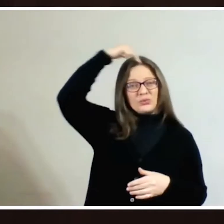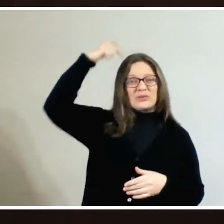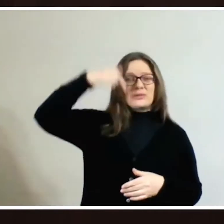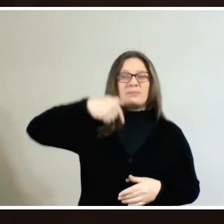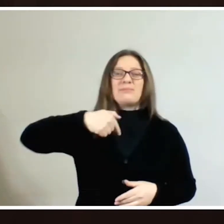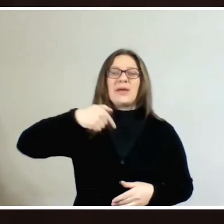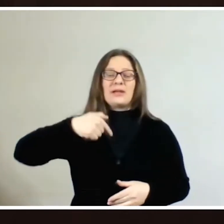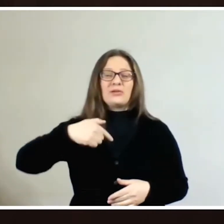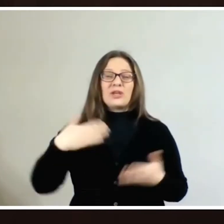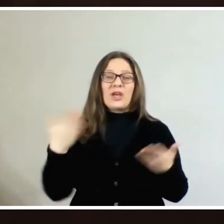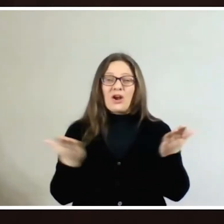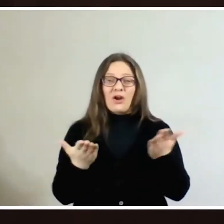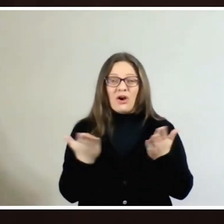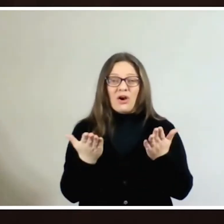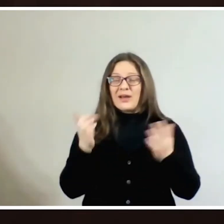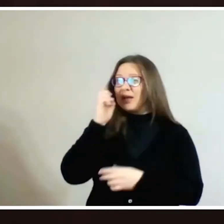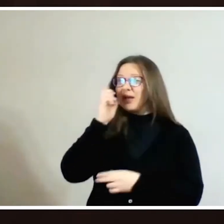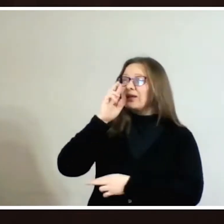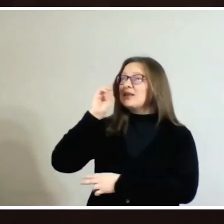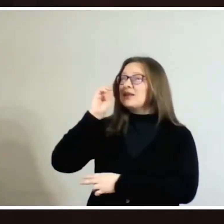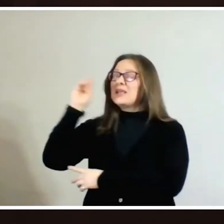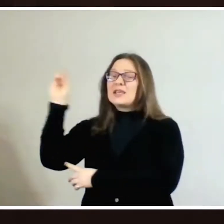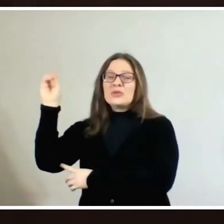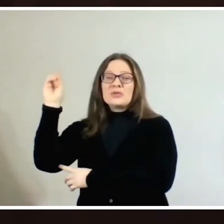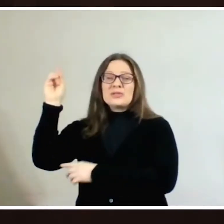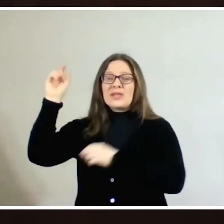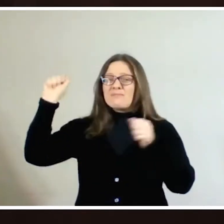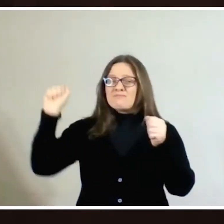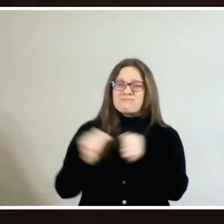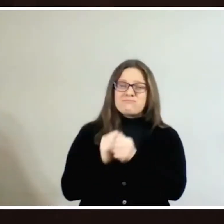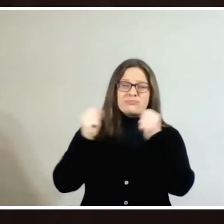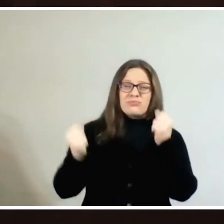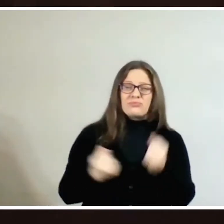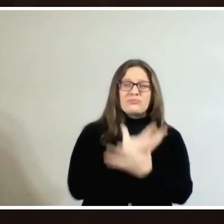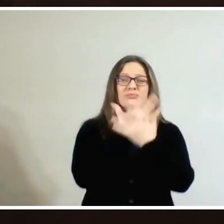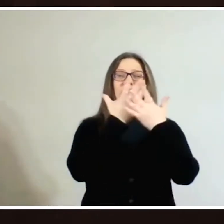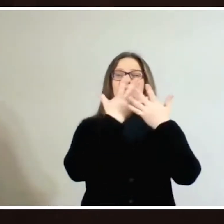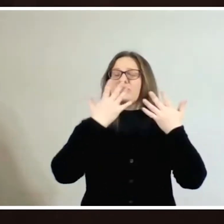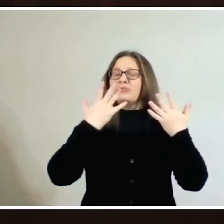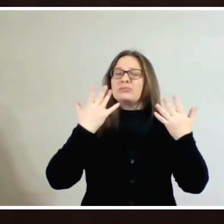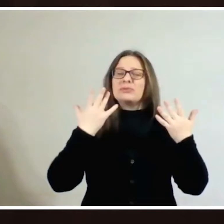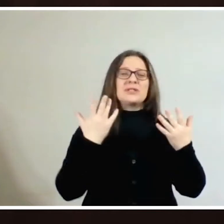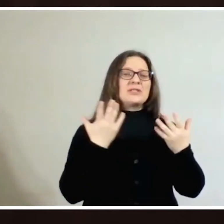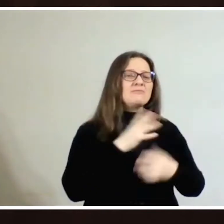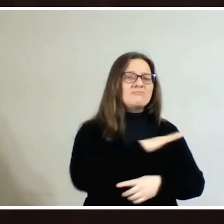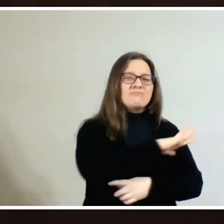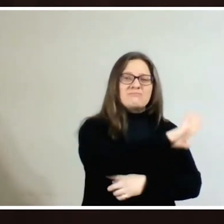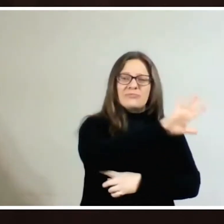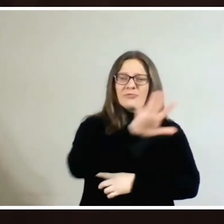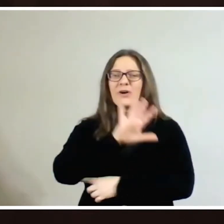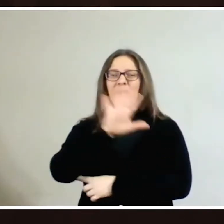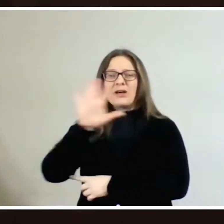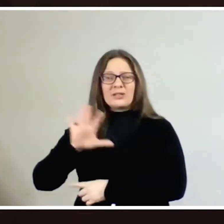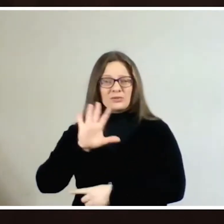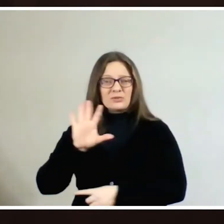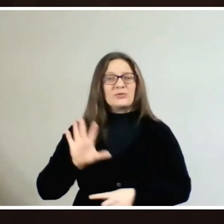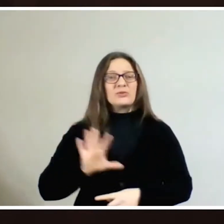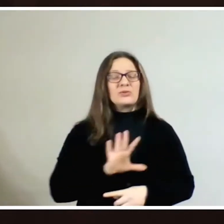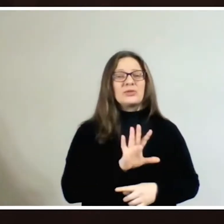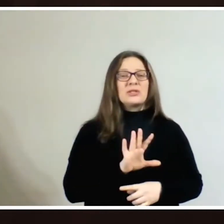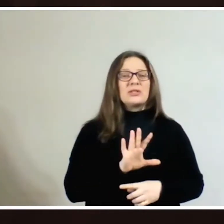nós. Muitos irmãos das igrejas se dispõem para participar, para atender